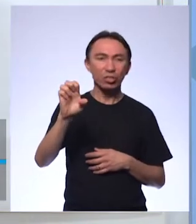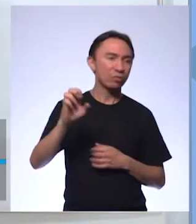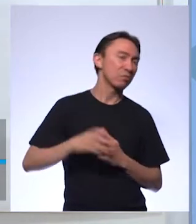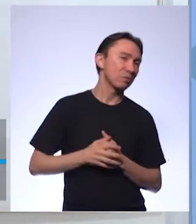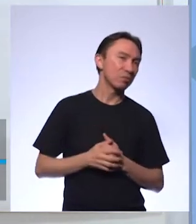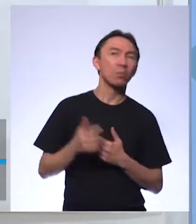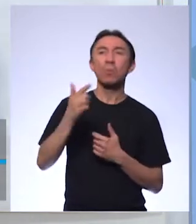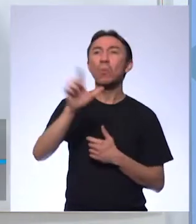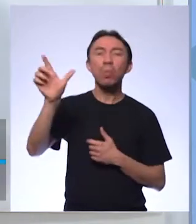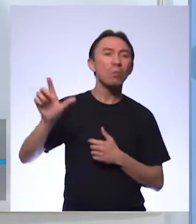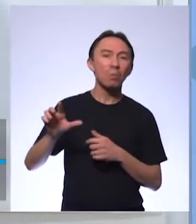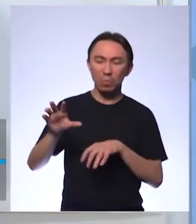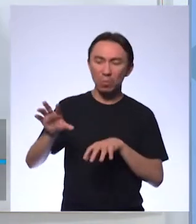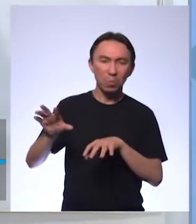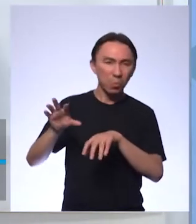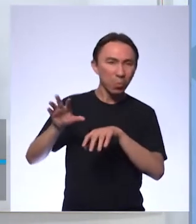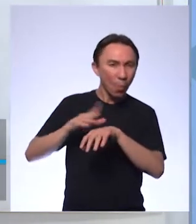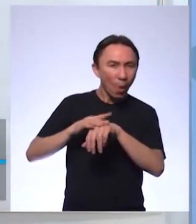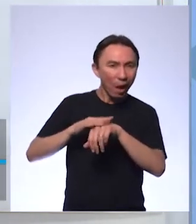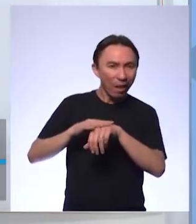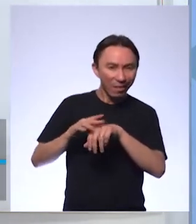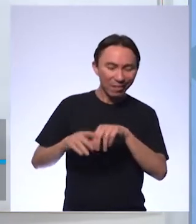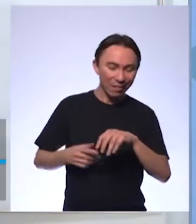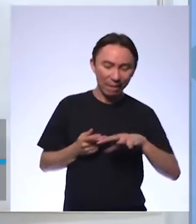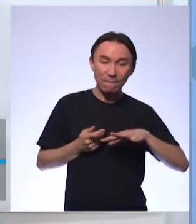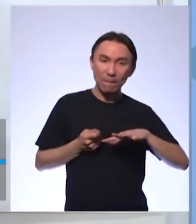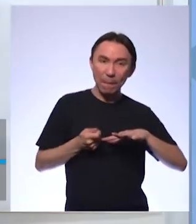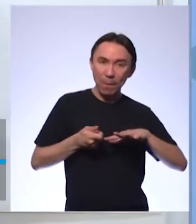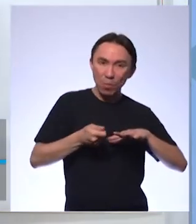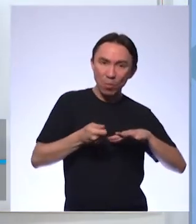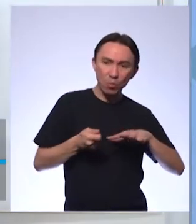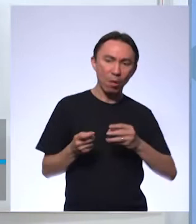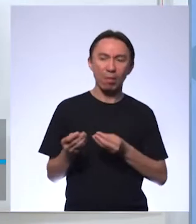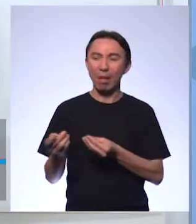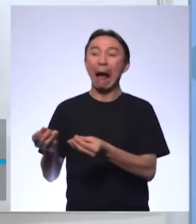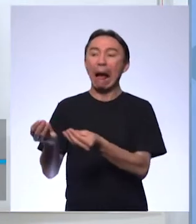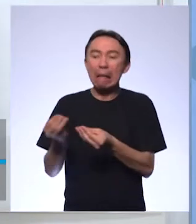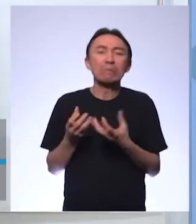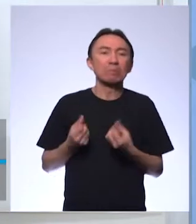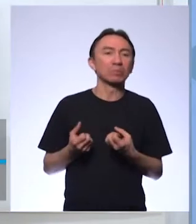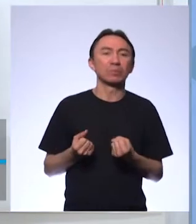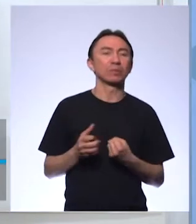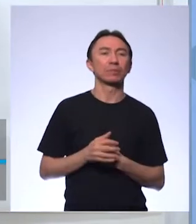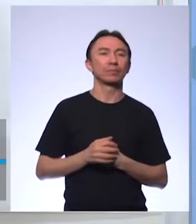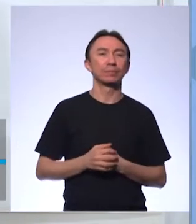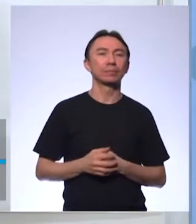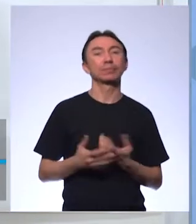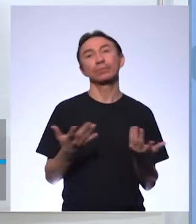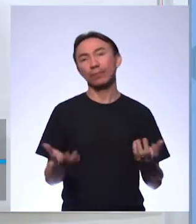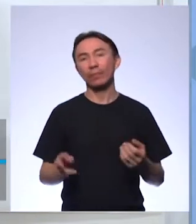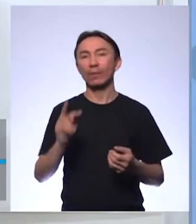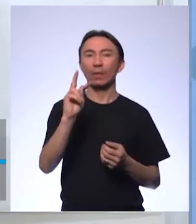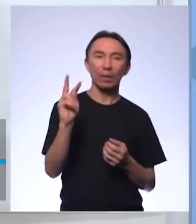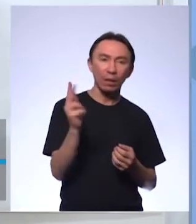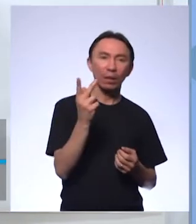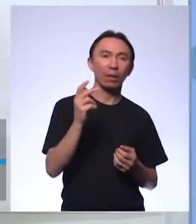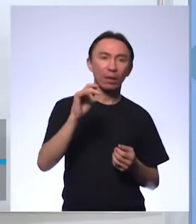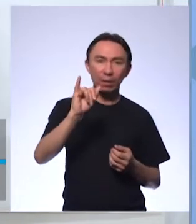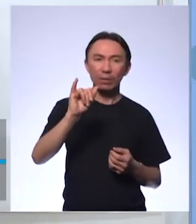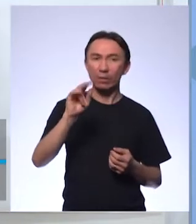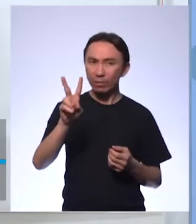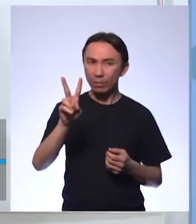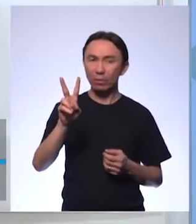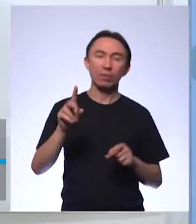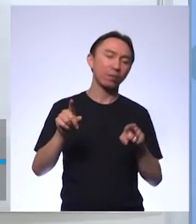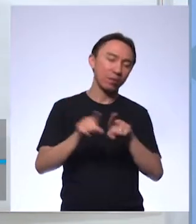exemplo, o alicate de unha, não compartilhando, tá bom? Então, o HIV e também